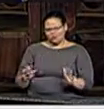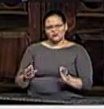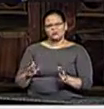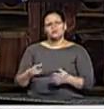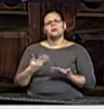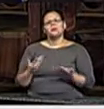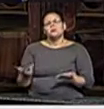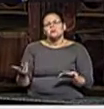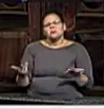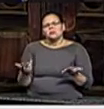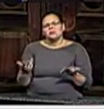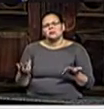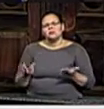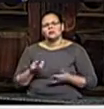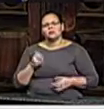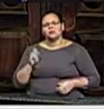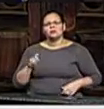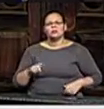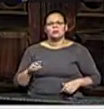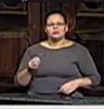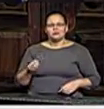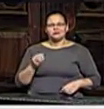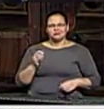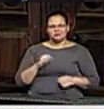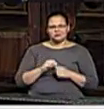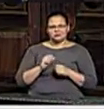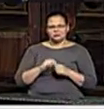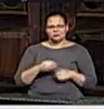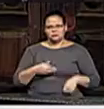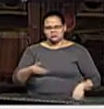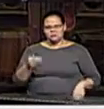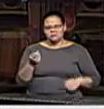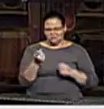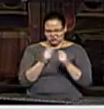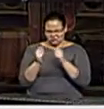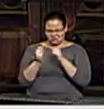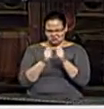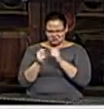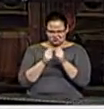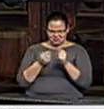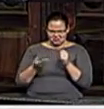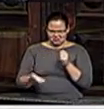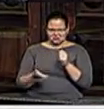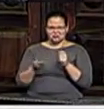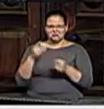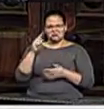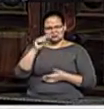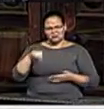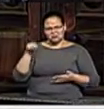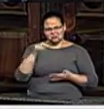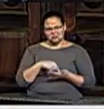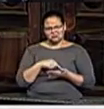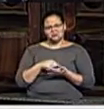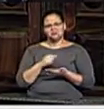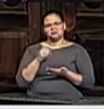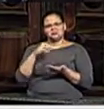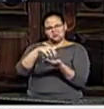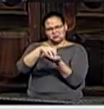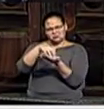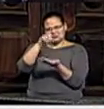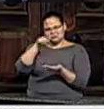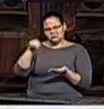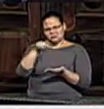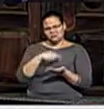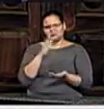é o efeito em termos de economia que vai fazer extinguir o ITERJ? E as outras que